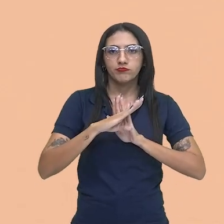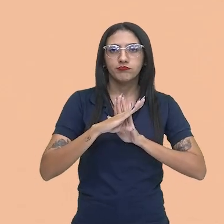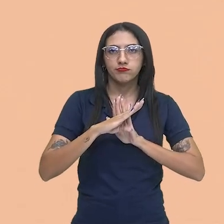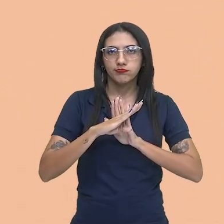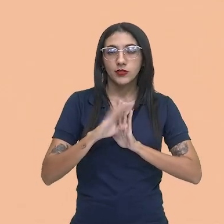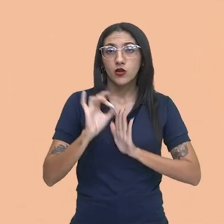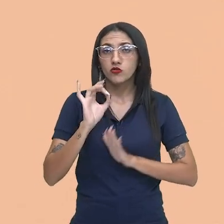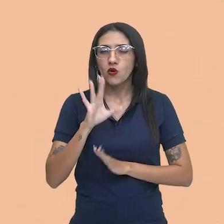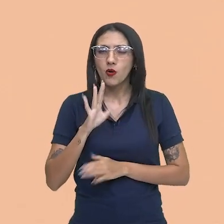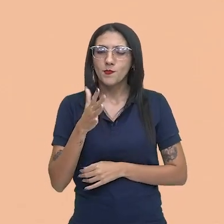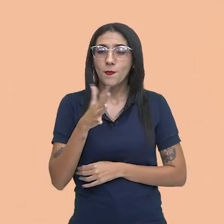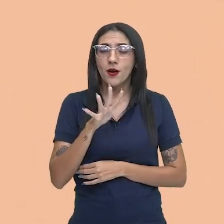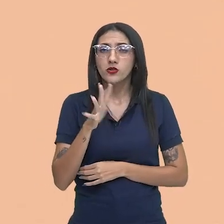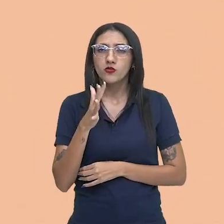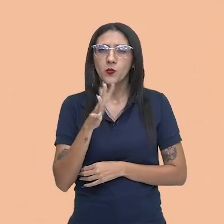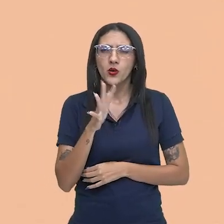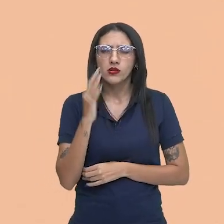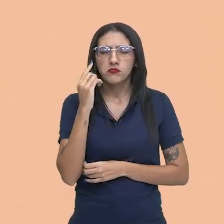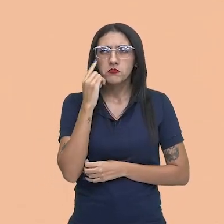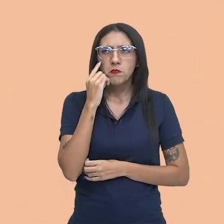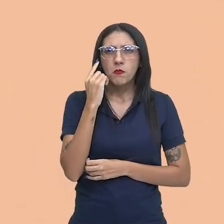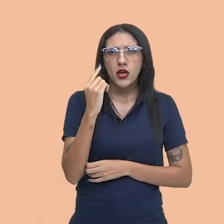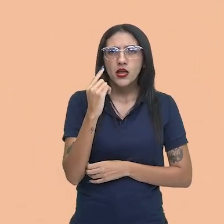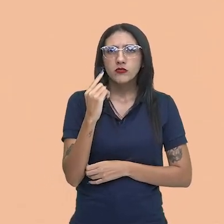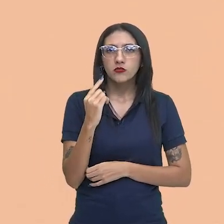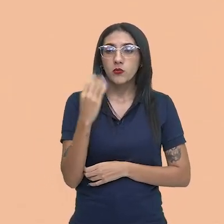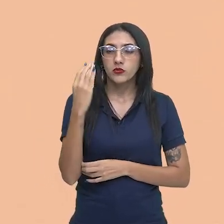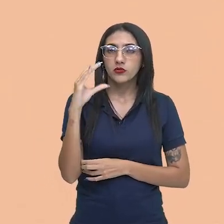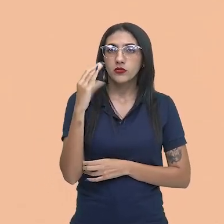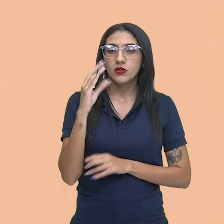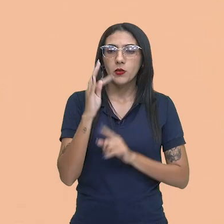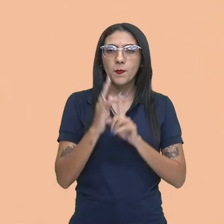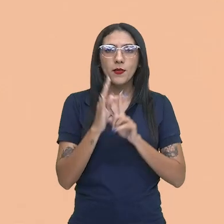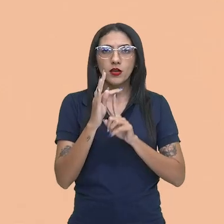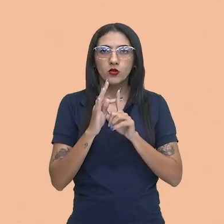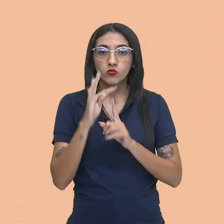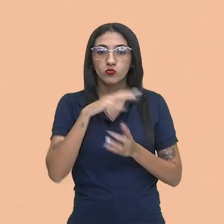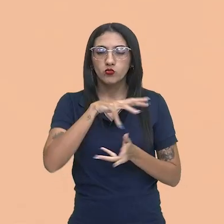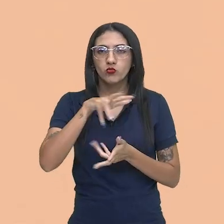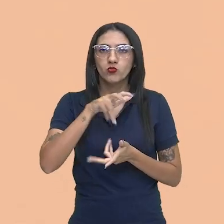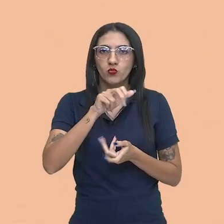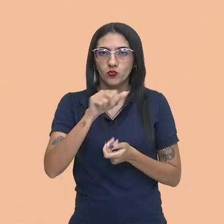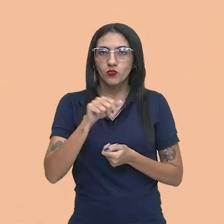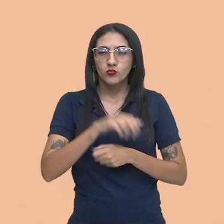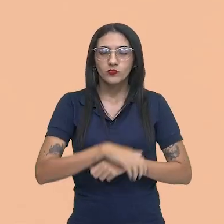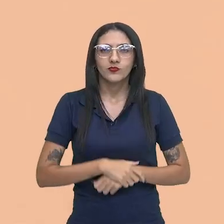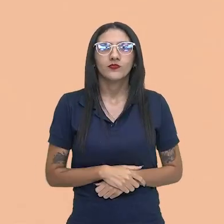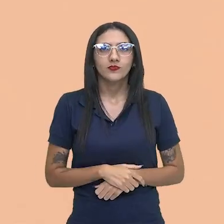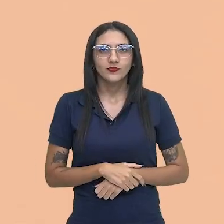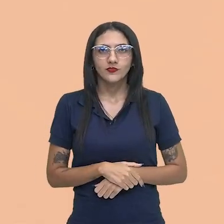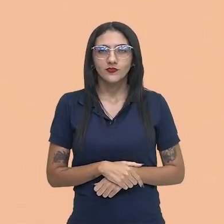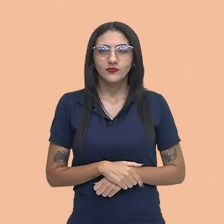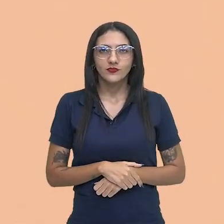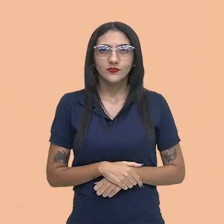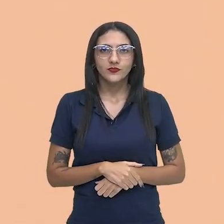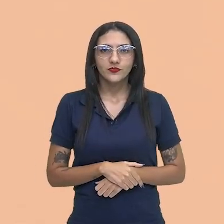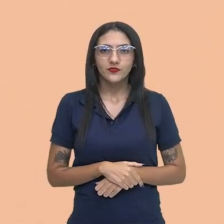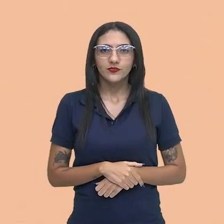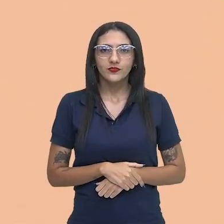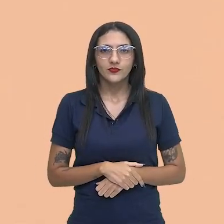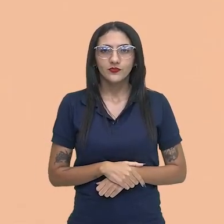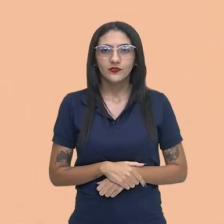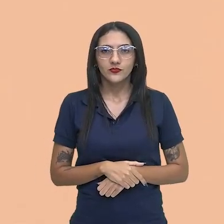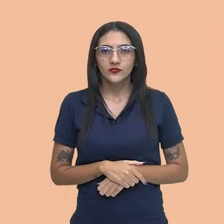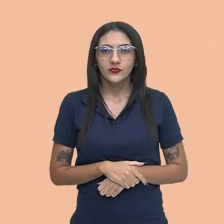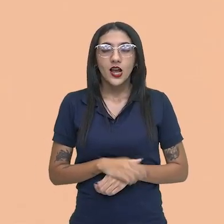uma média de temperatura do nosso planeta, tá bom? E aí nós temos essa emissão